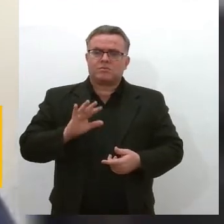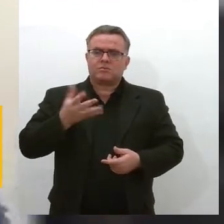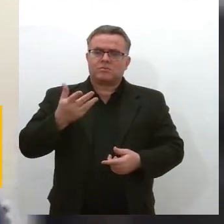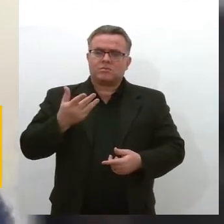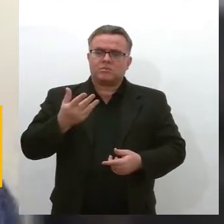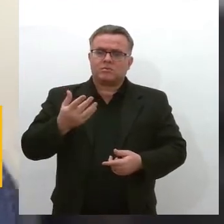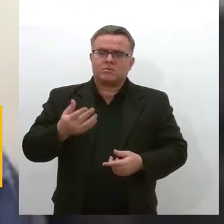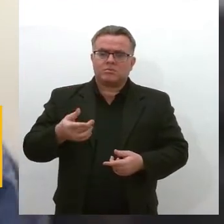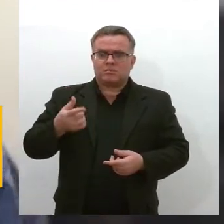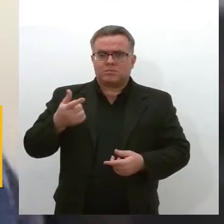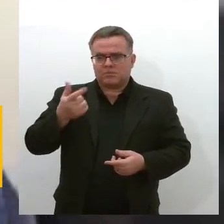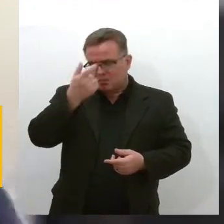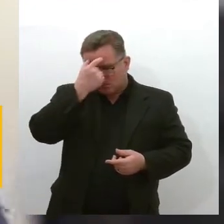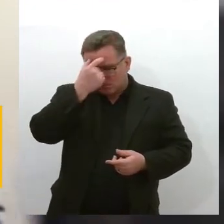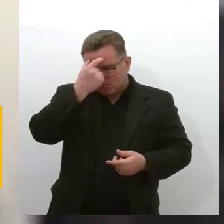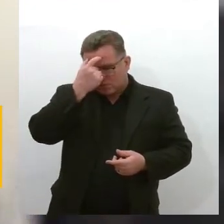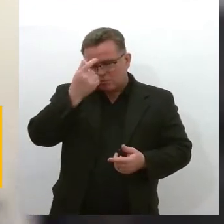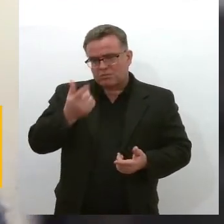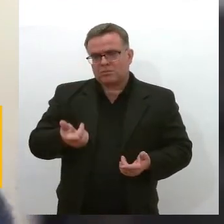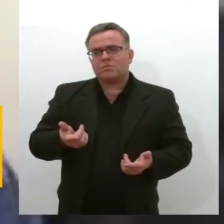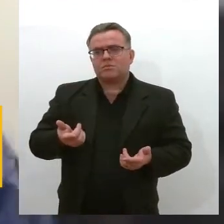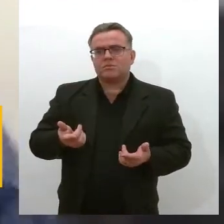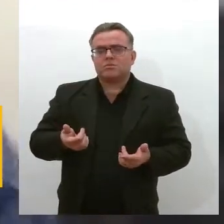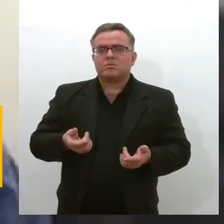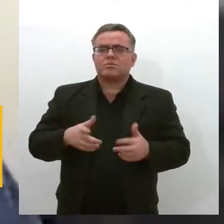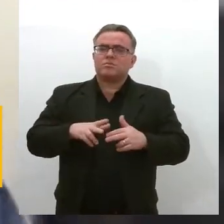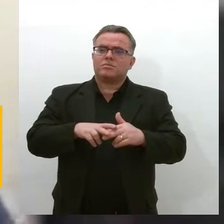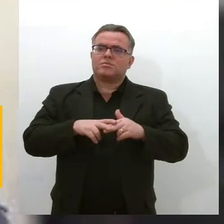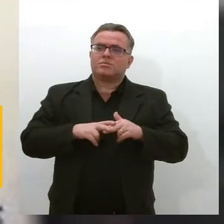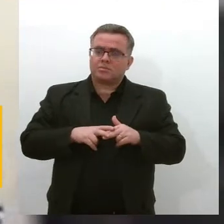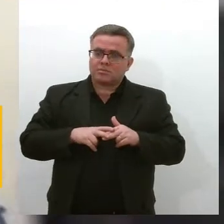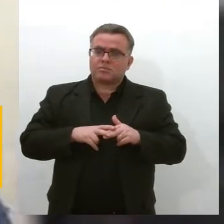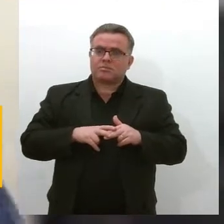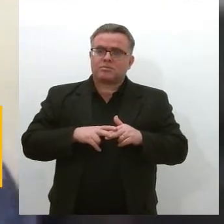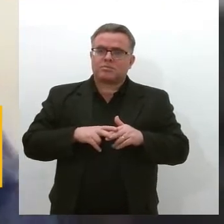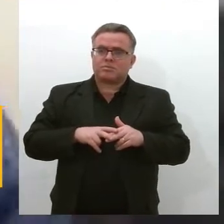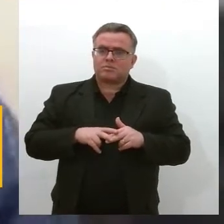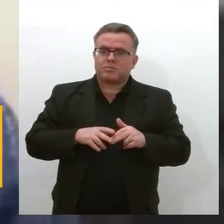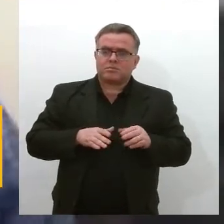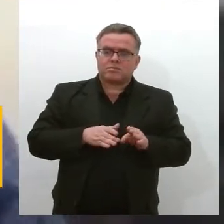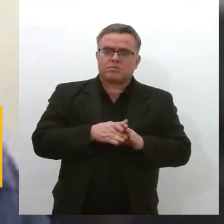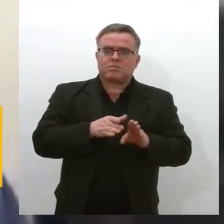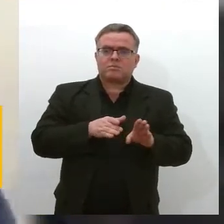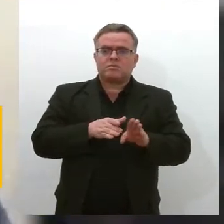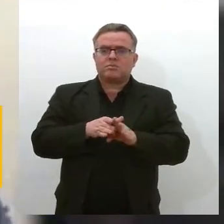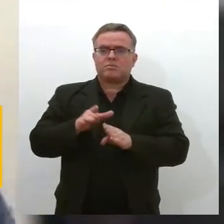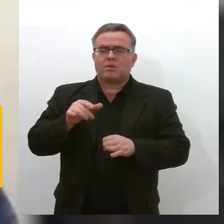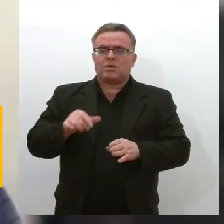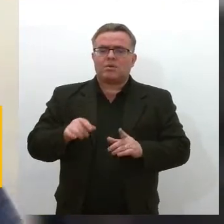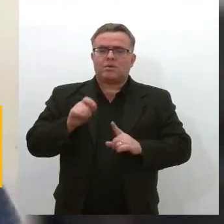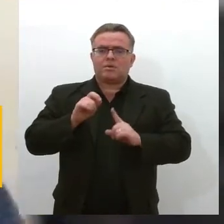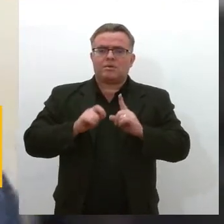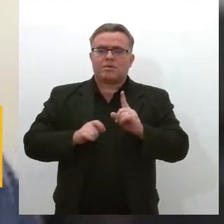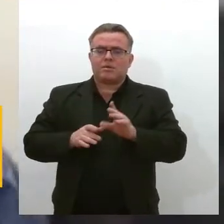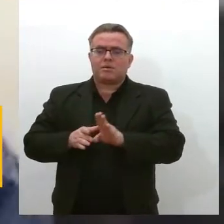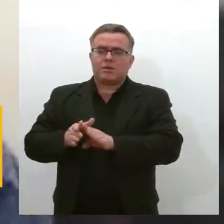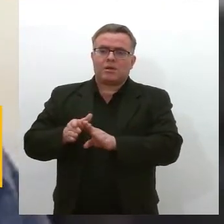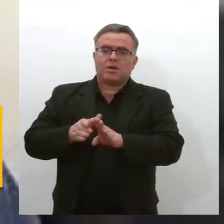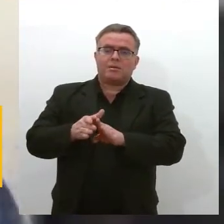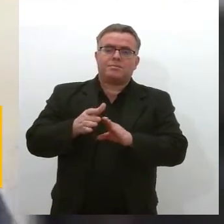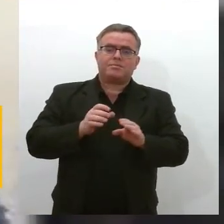época do fato. Por isso que é muito importante essas atividades nesse mês para elucidar, para